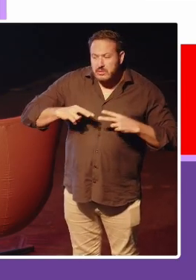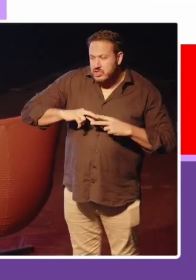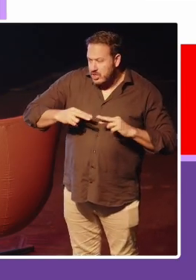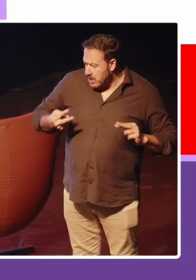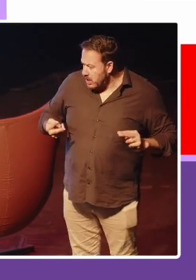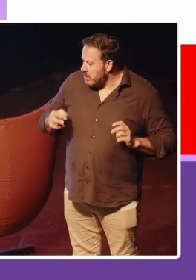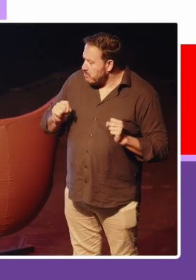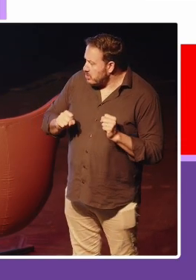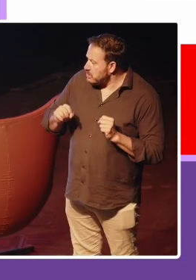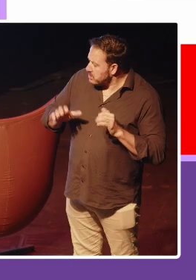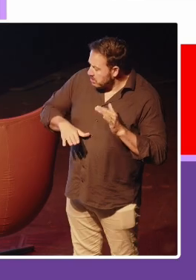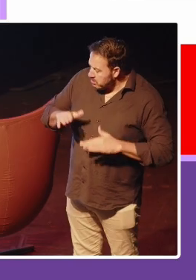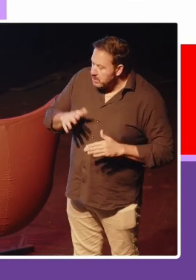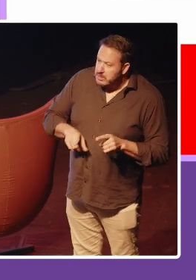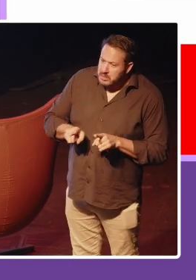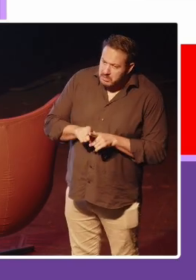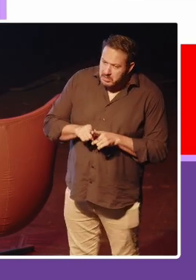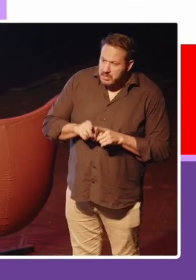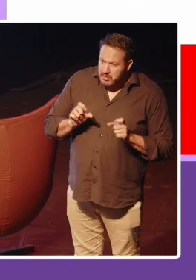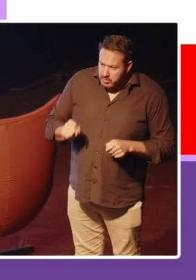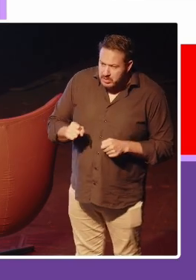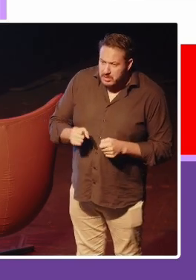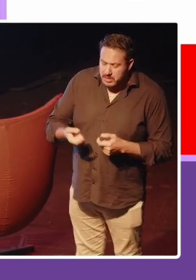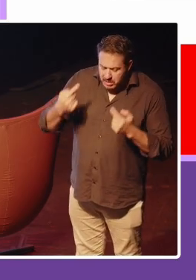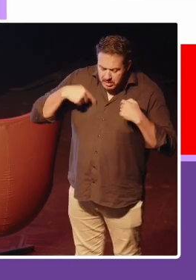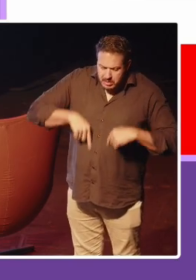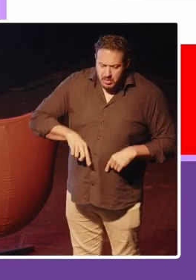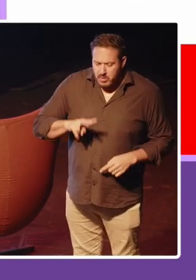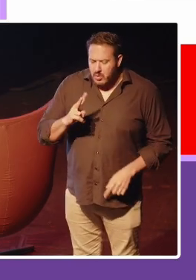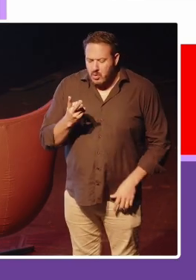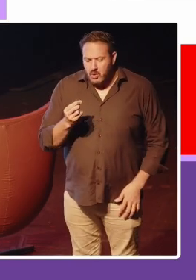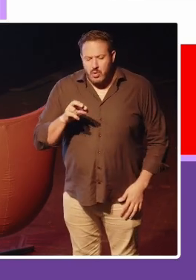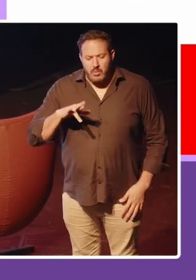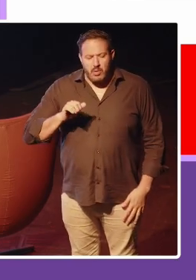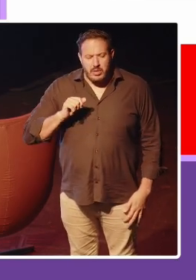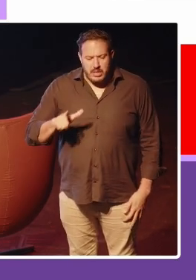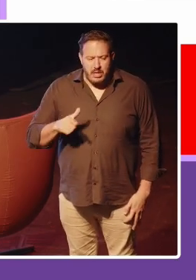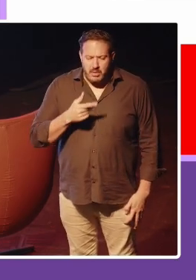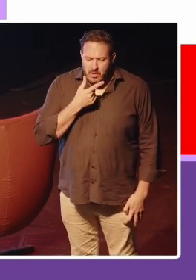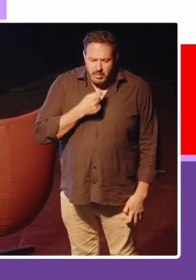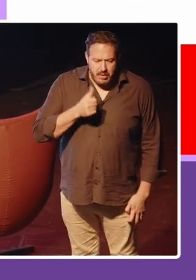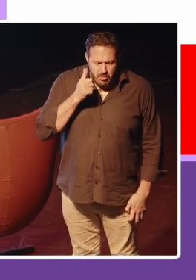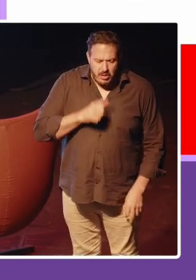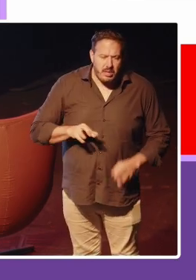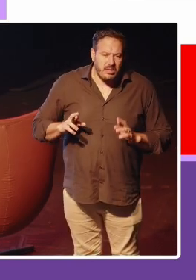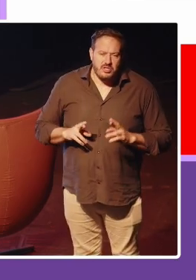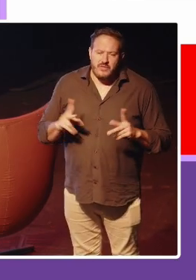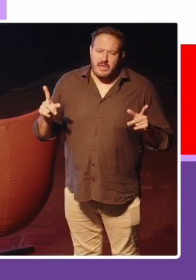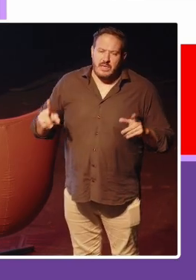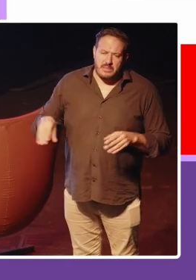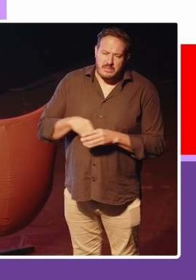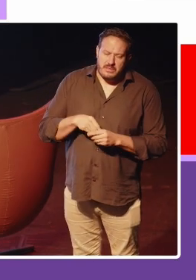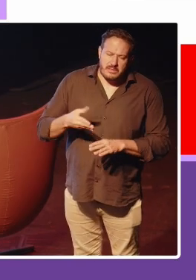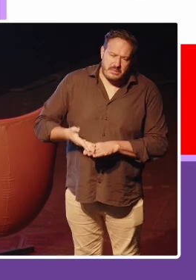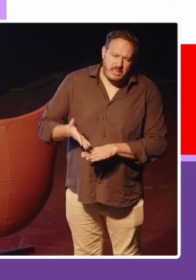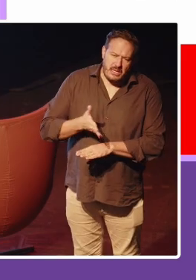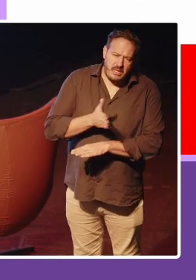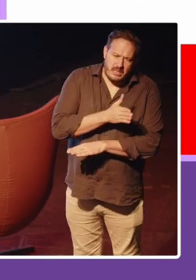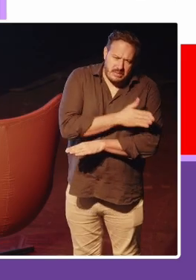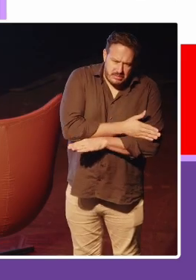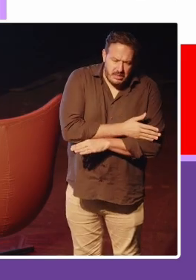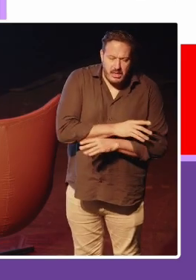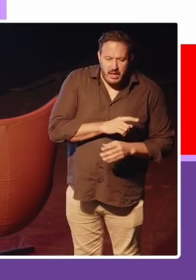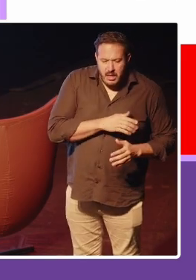ser provavelmente também por ações hormonais, né? Nós somos diferentes, homens e mulheres, desde da menarca até